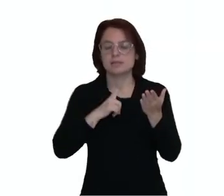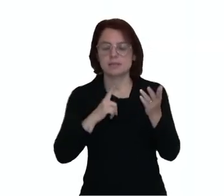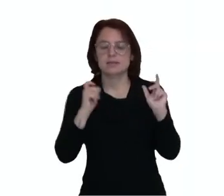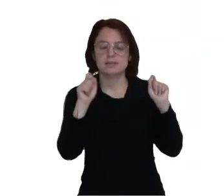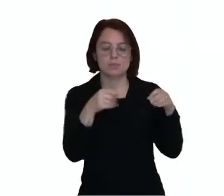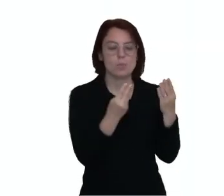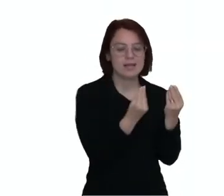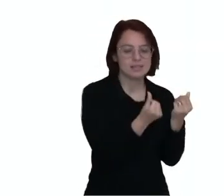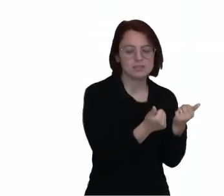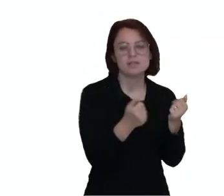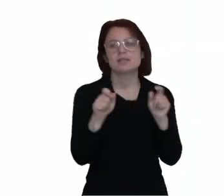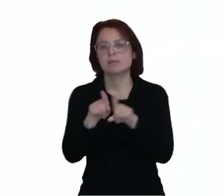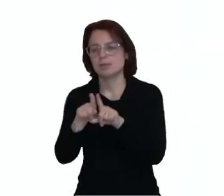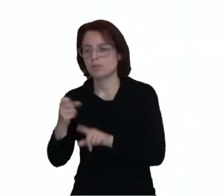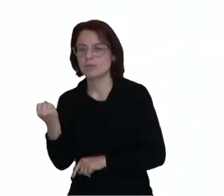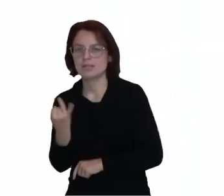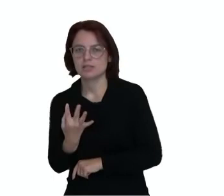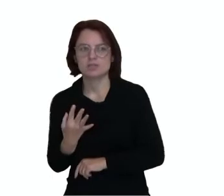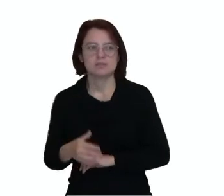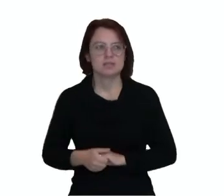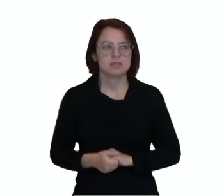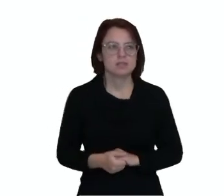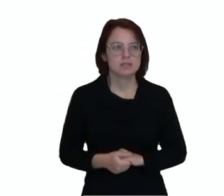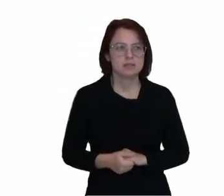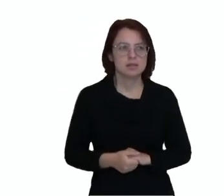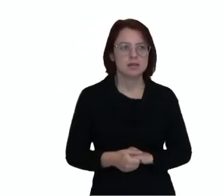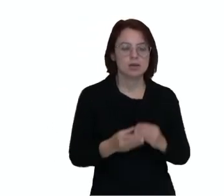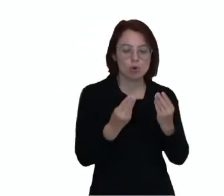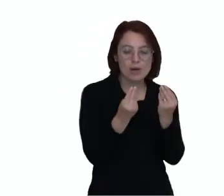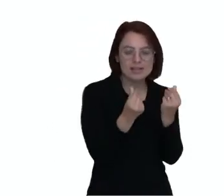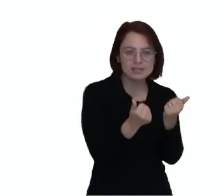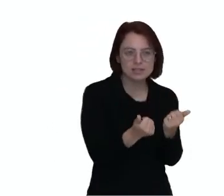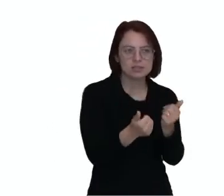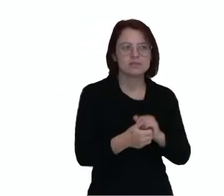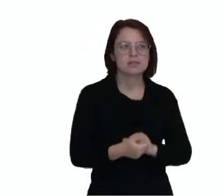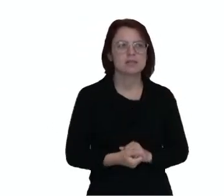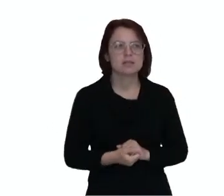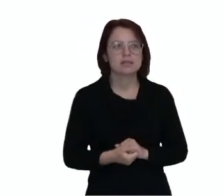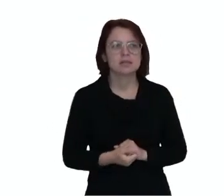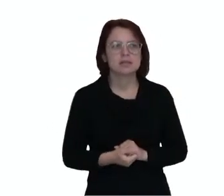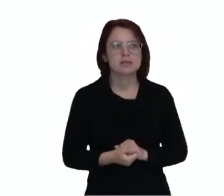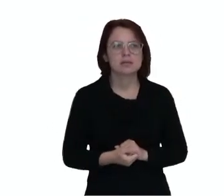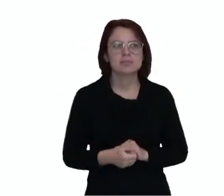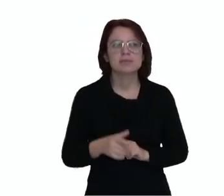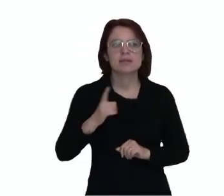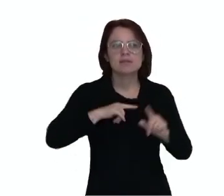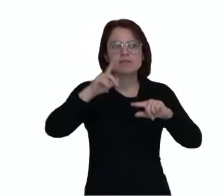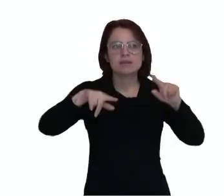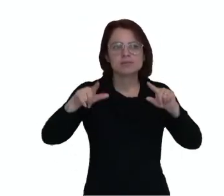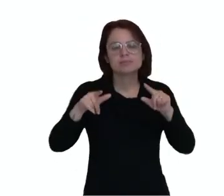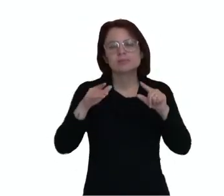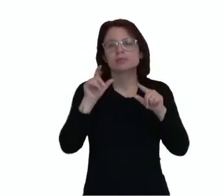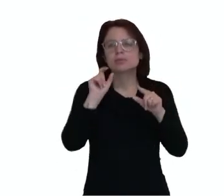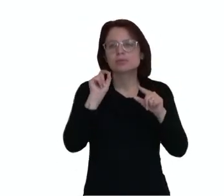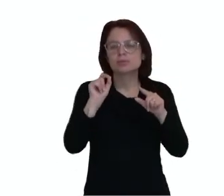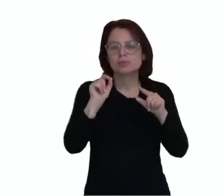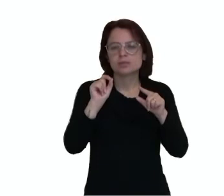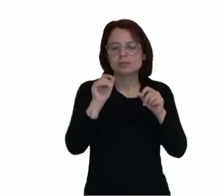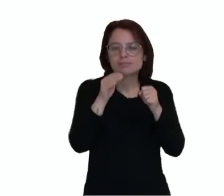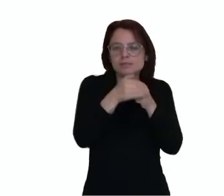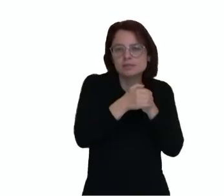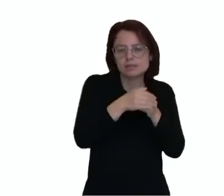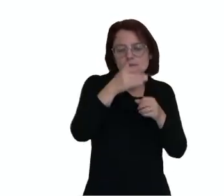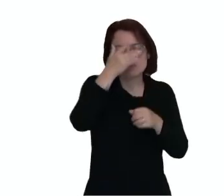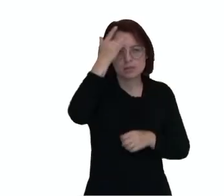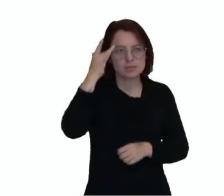podem ser qualitativas ou quantitativas. Qualitativas, elas são consideradas variáveis discretas dentro de uma população,